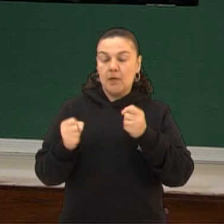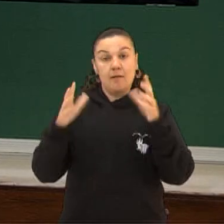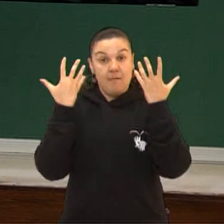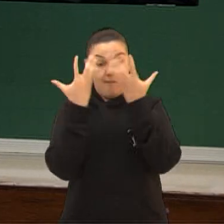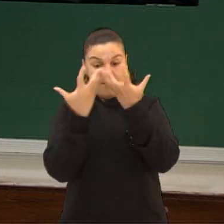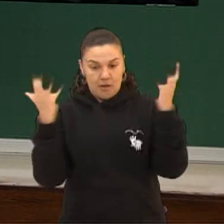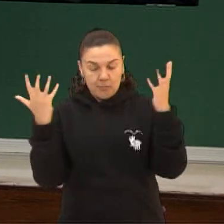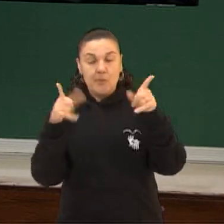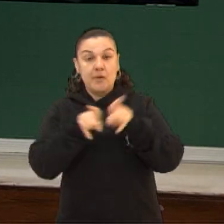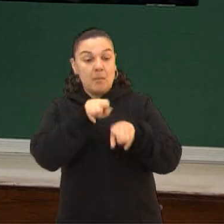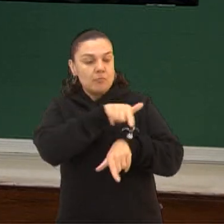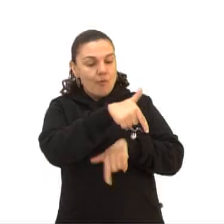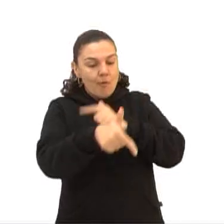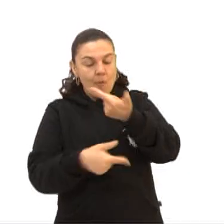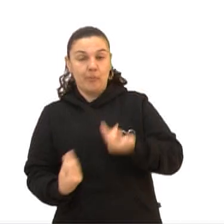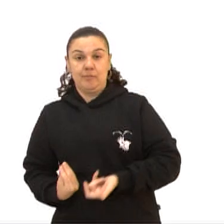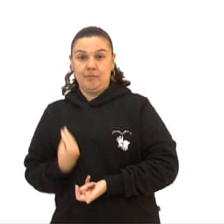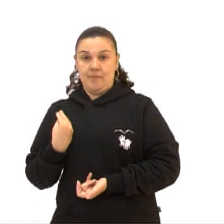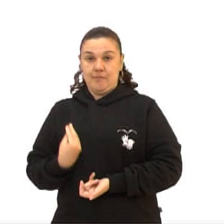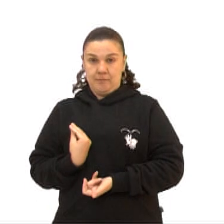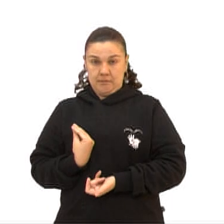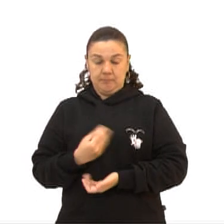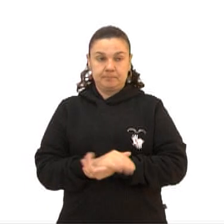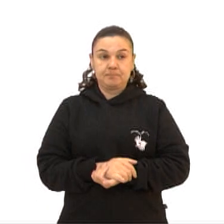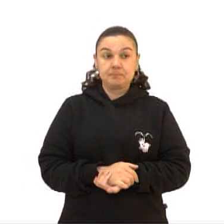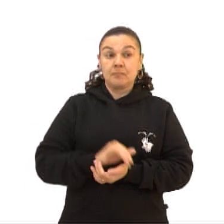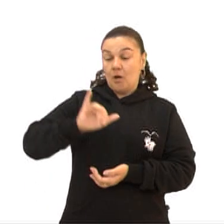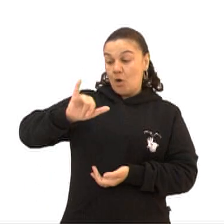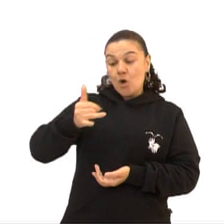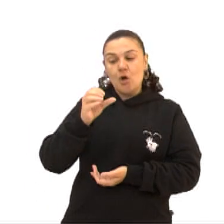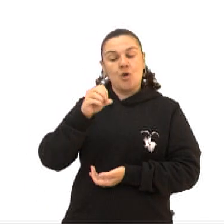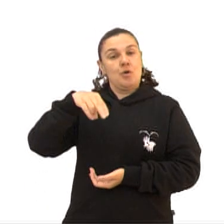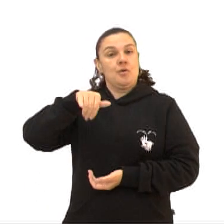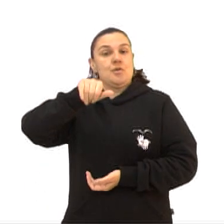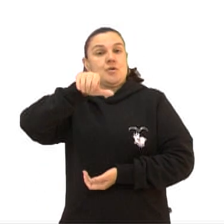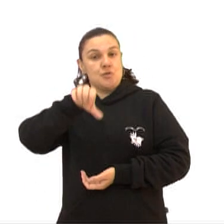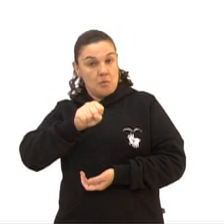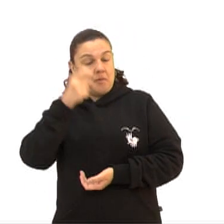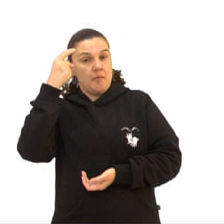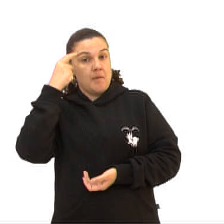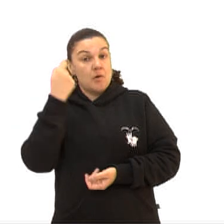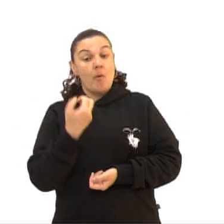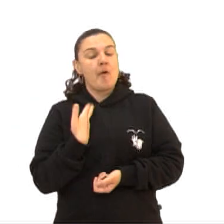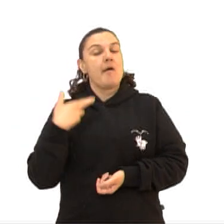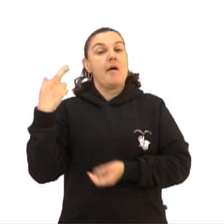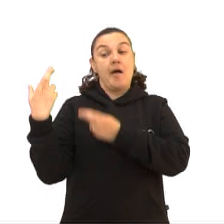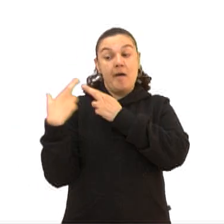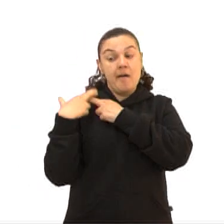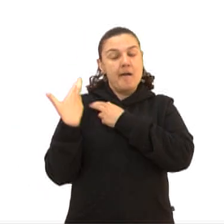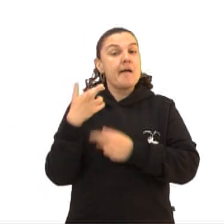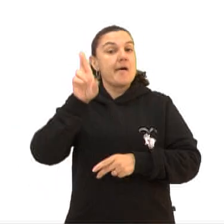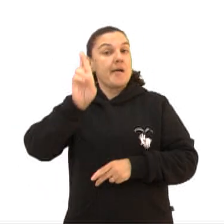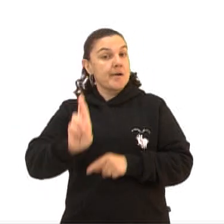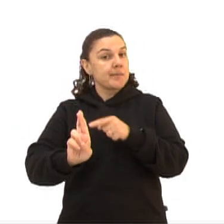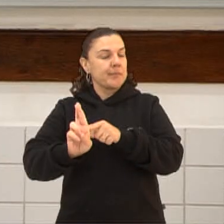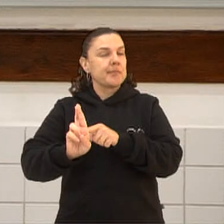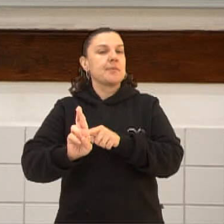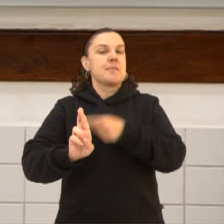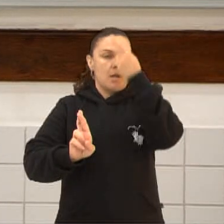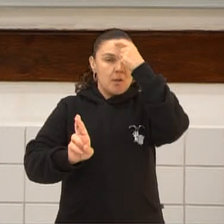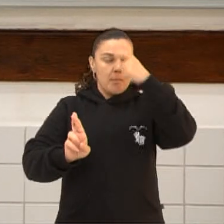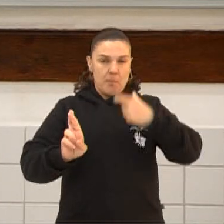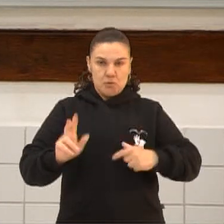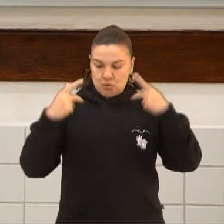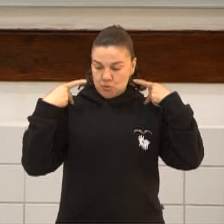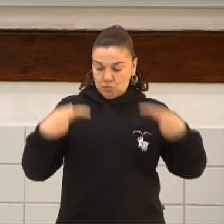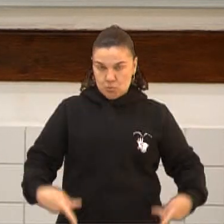Então, o Hans Jonas ele vai propor que a gente reconheça a responsabilidade do ser humano, e quando a gente fala de ser humano, a gente fala de cada um de nós. Todos